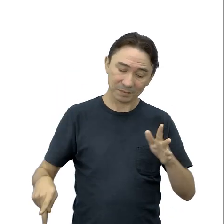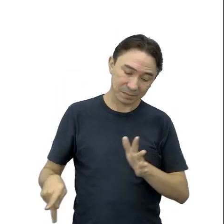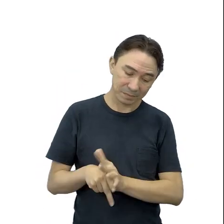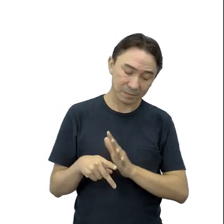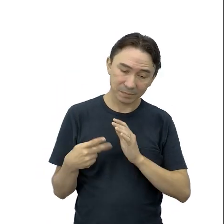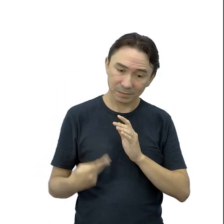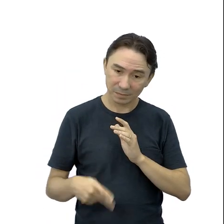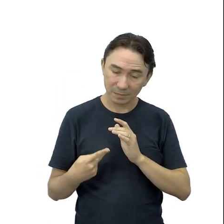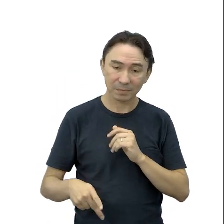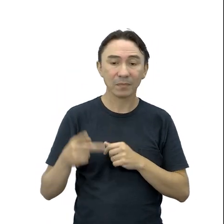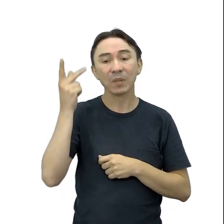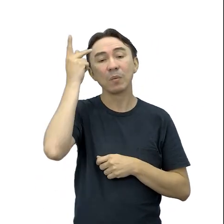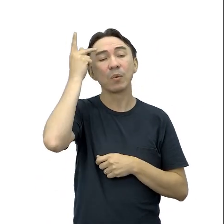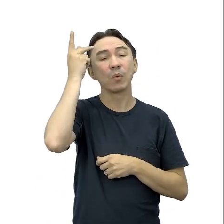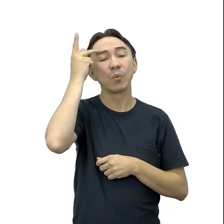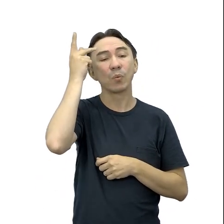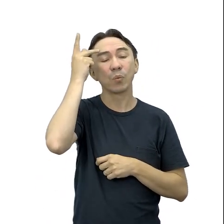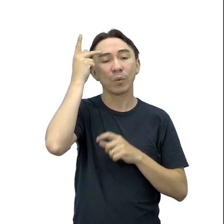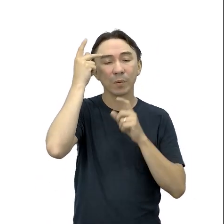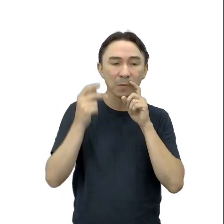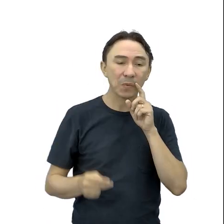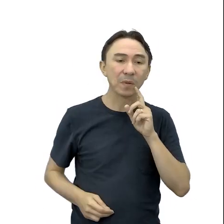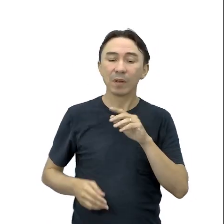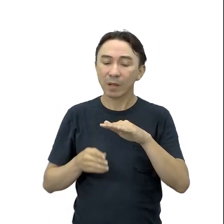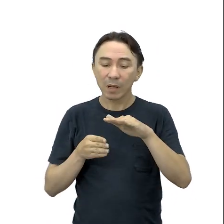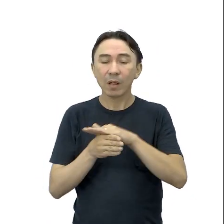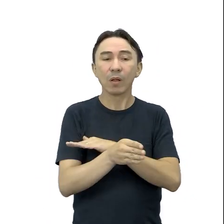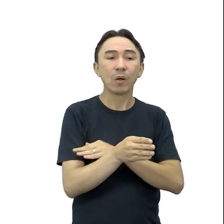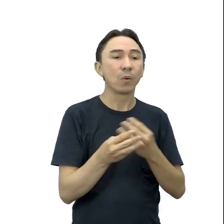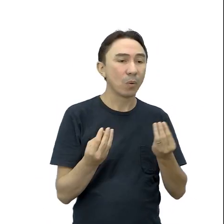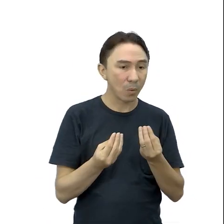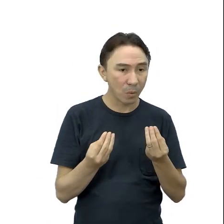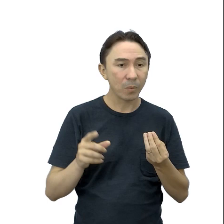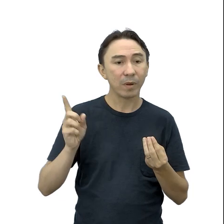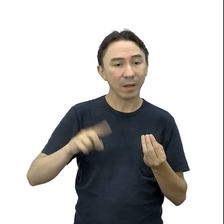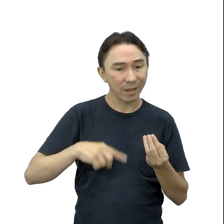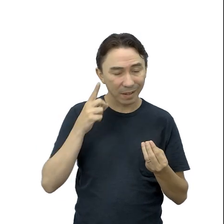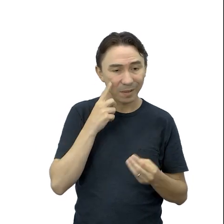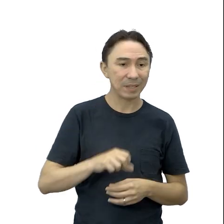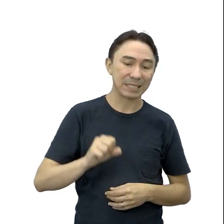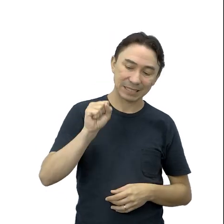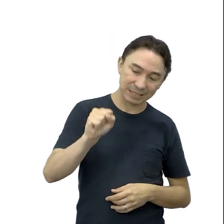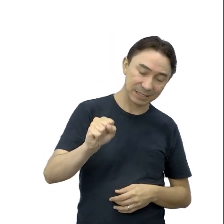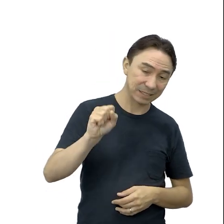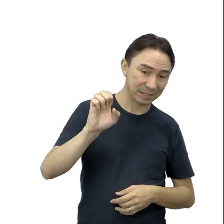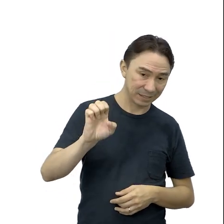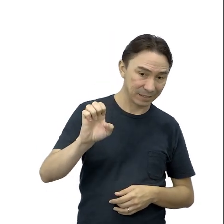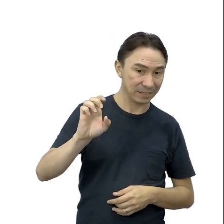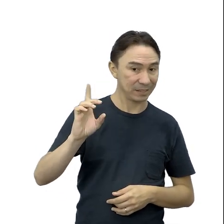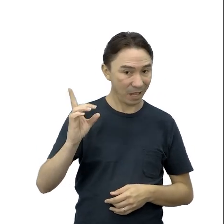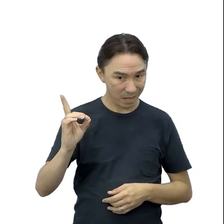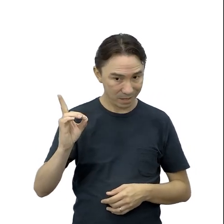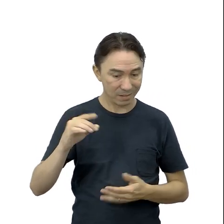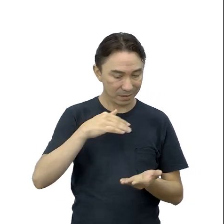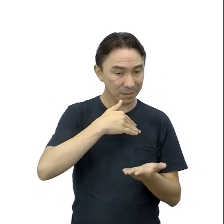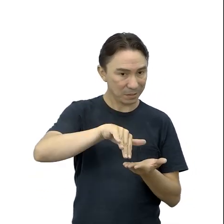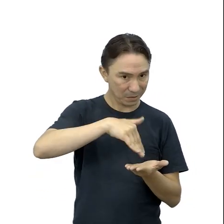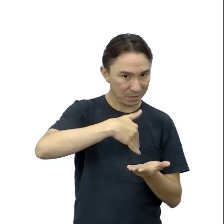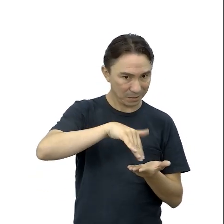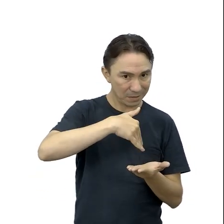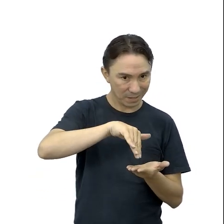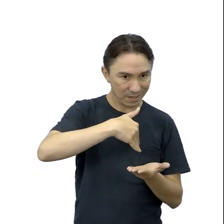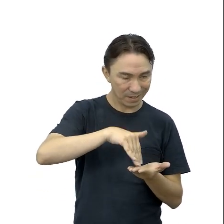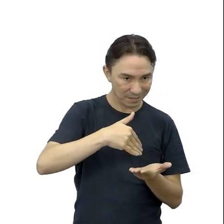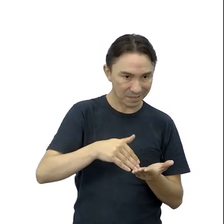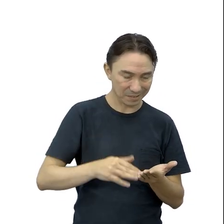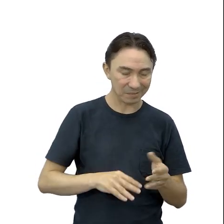que a gente entra aqui? A gente entra pela Secretaria Escolar Digital, a gente coloca o nosso